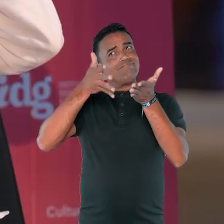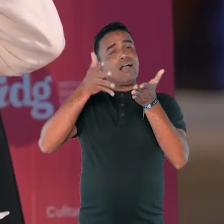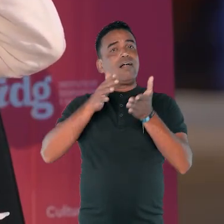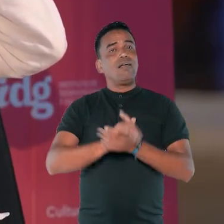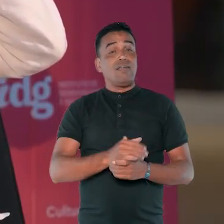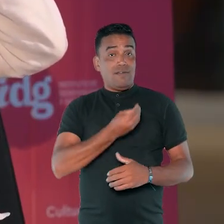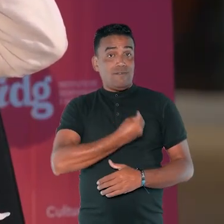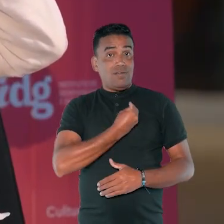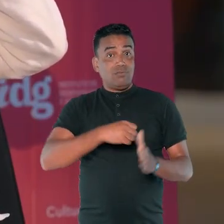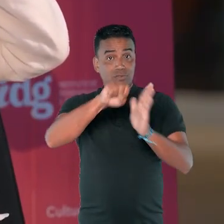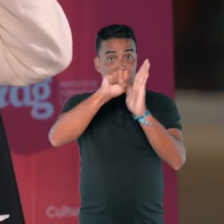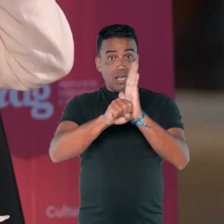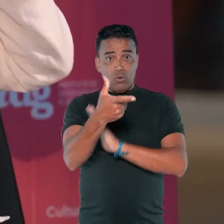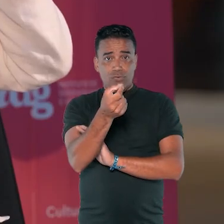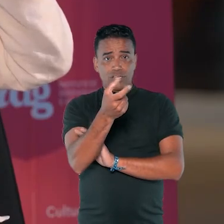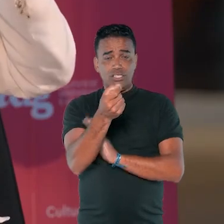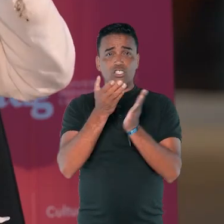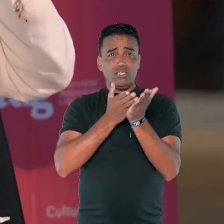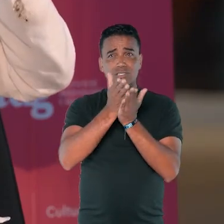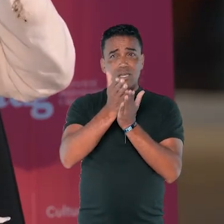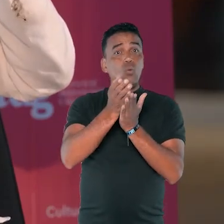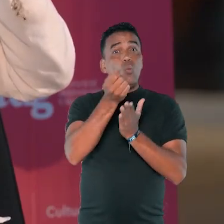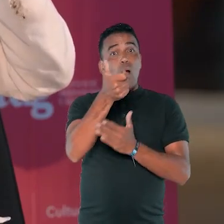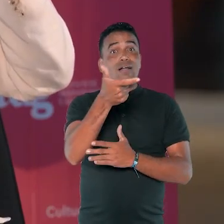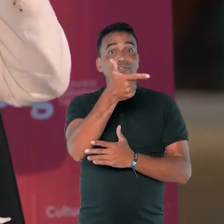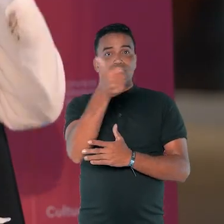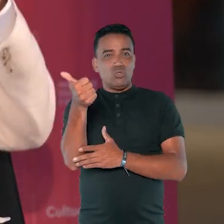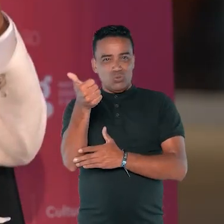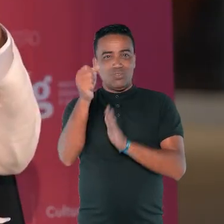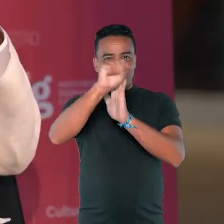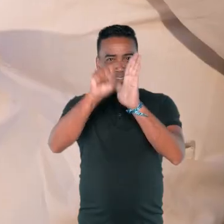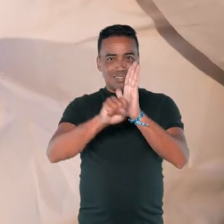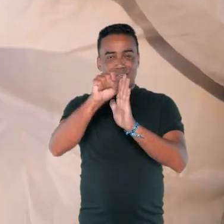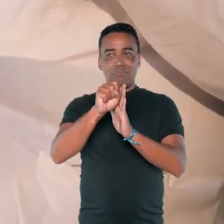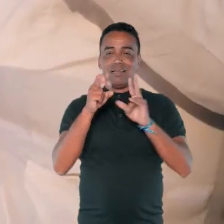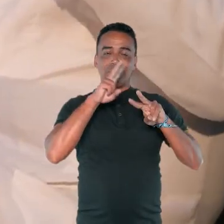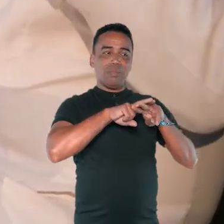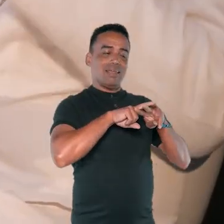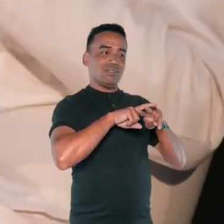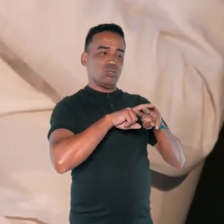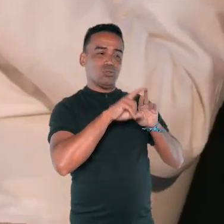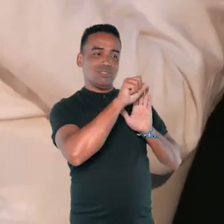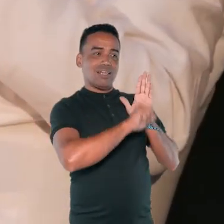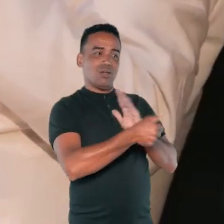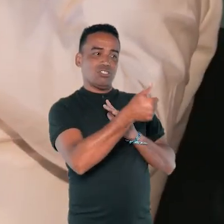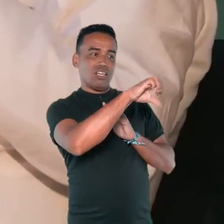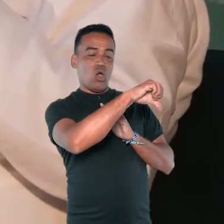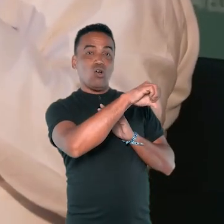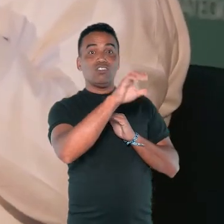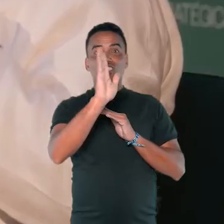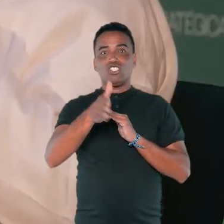no século XX, sigo para o XXI, ainda preso ao XIX. Nós já estamos no XXI,